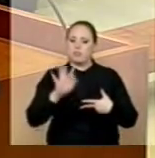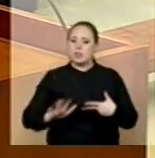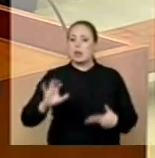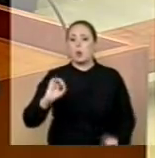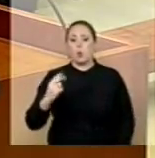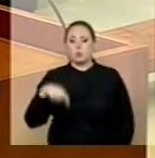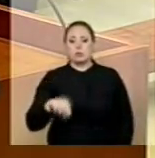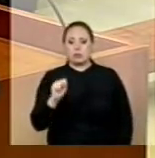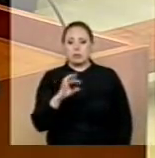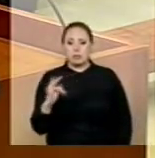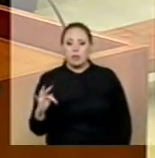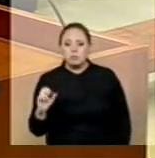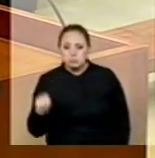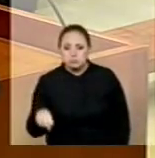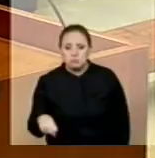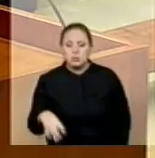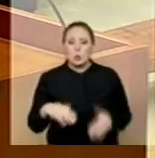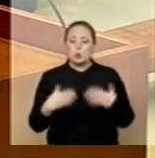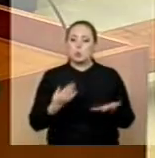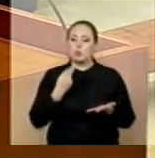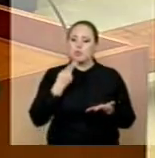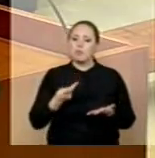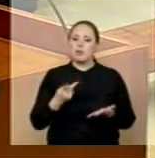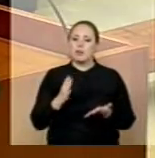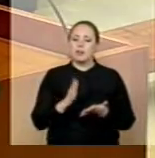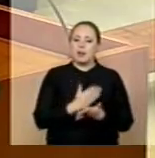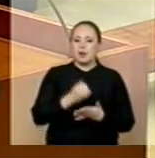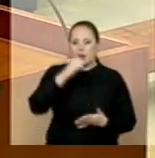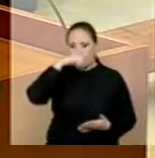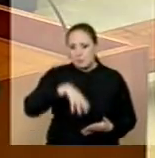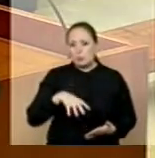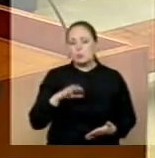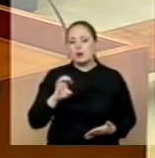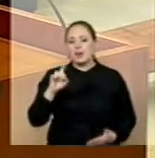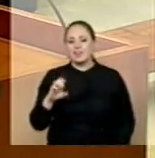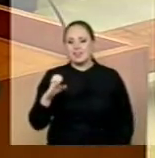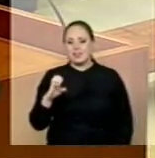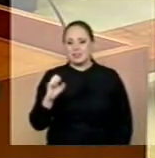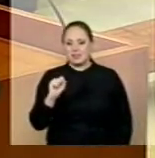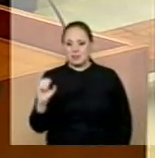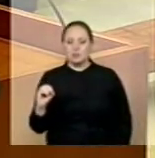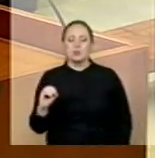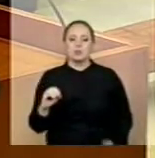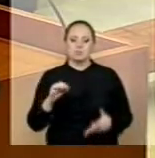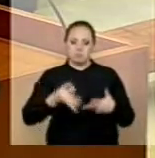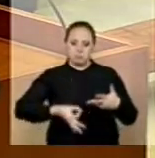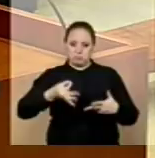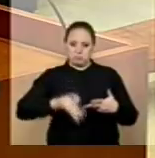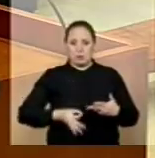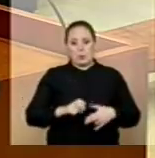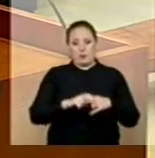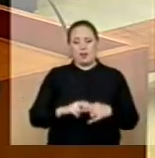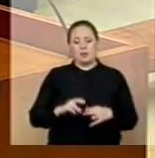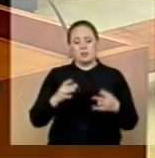Corte. Isso mesmo, quando se fala de eventual abuso ou excesso do poder judiciário, em face desses